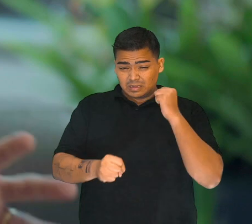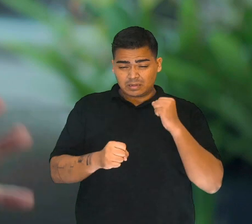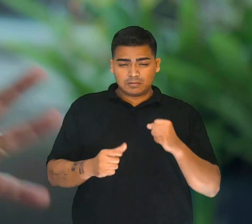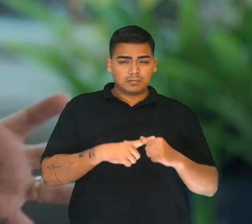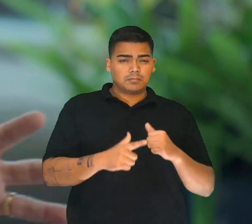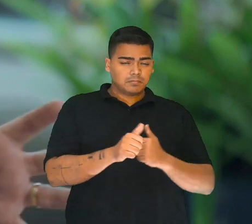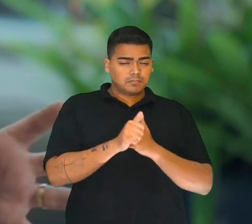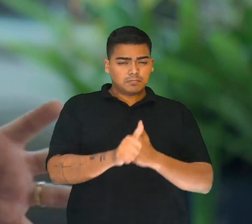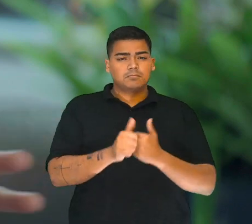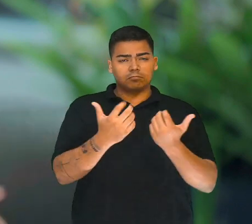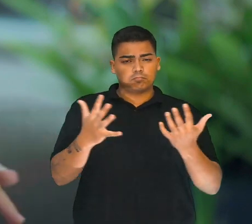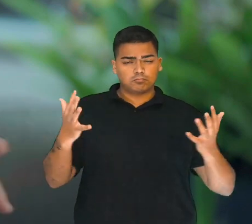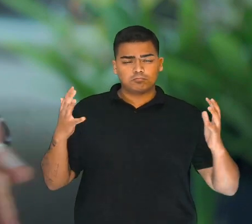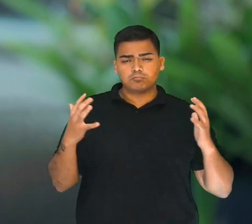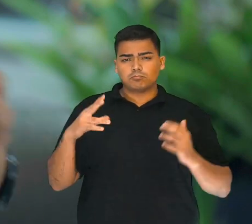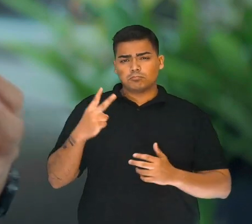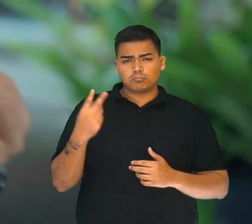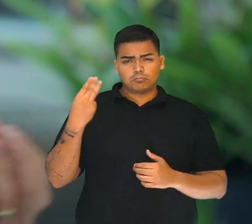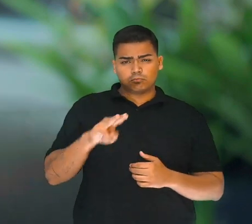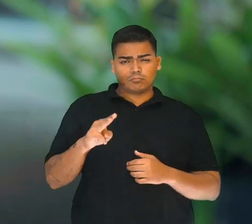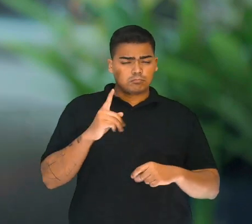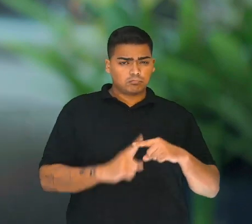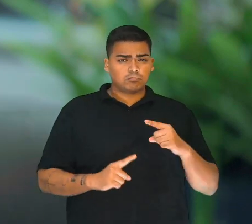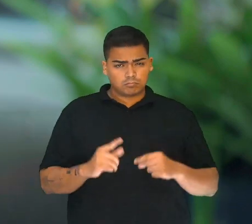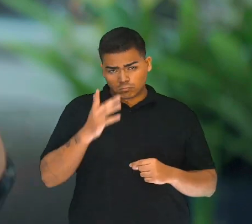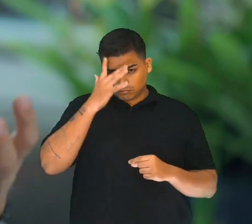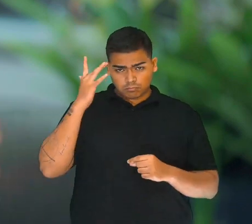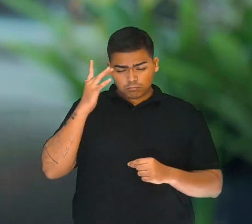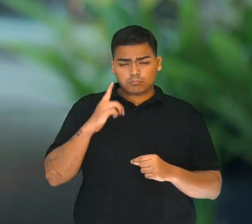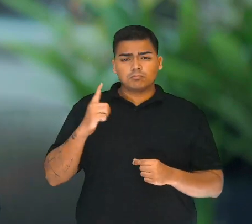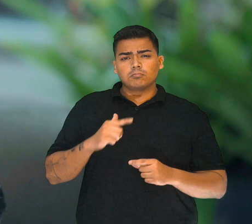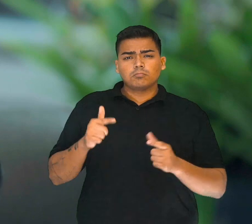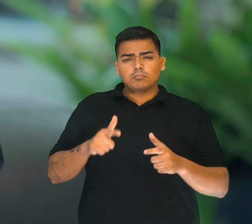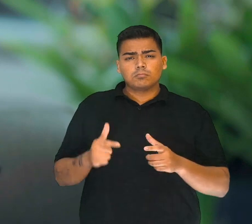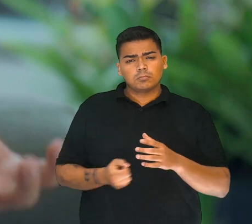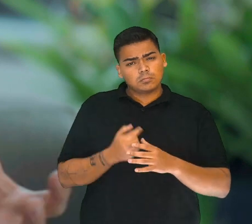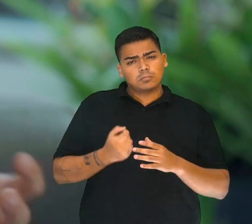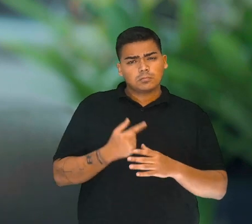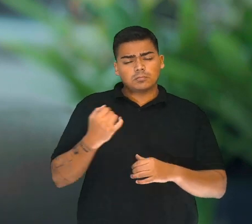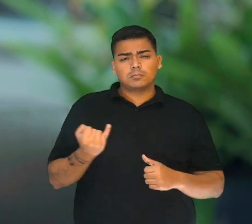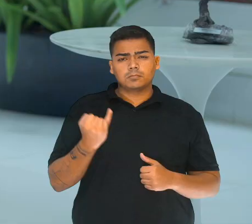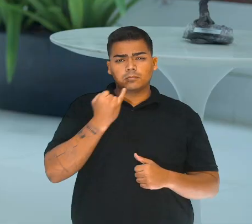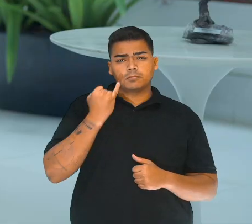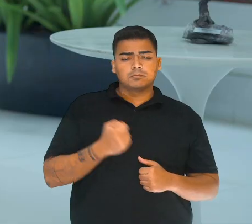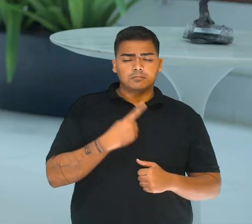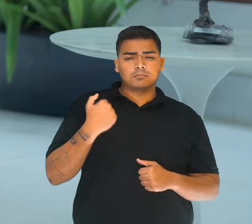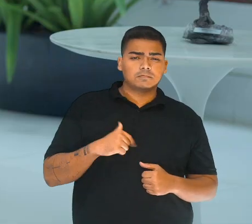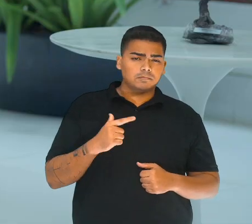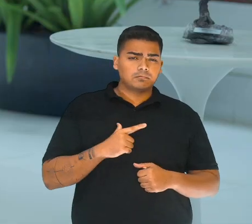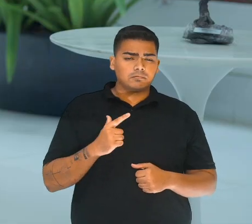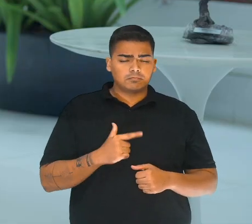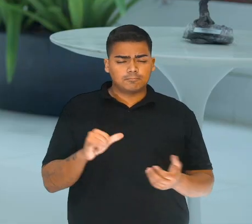com 2,5 milhões de habitantes. Então, esse é um mercado ideal para uma startup fazer experimentações. Nós